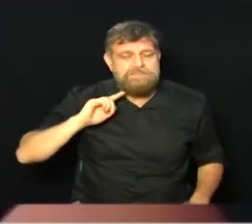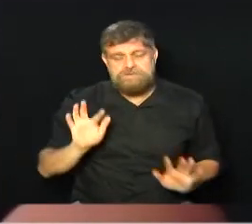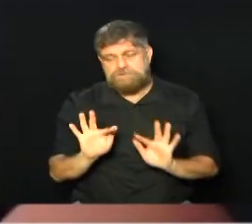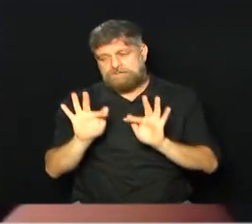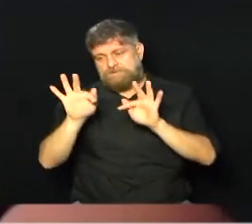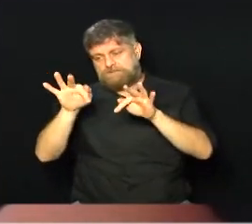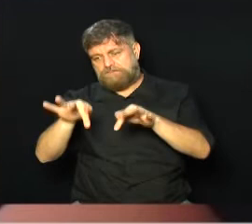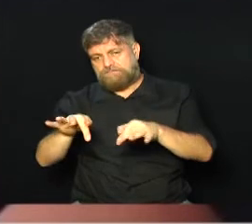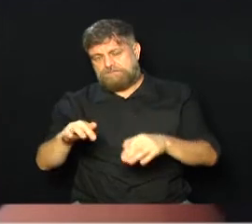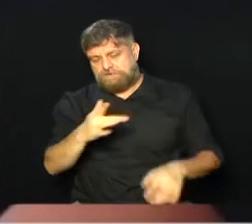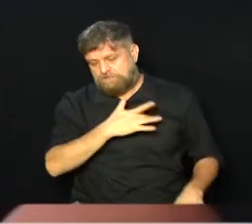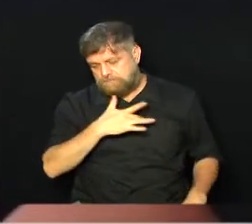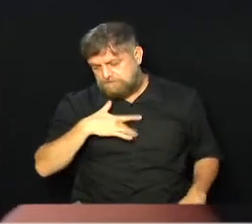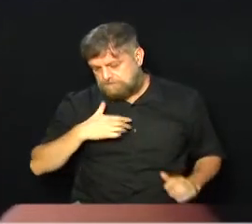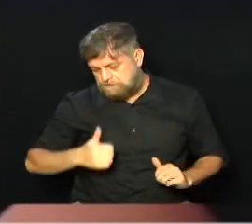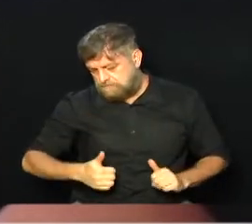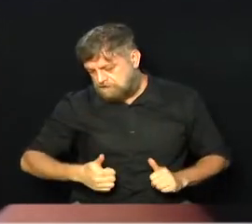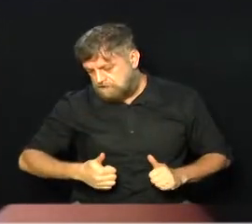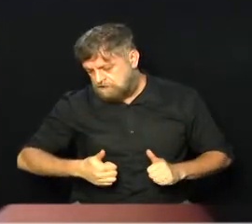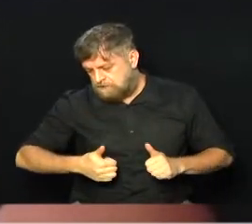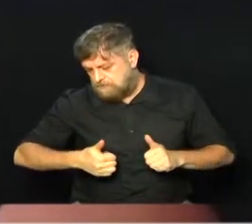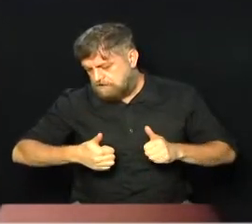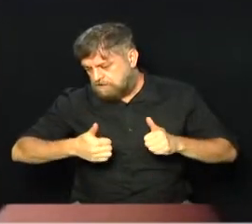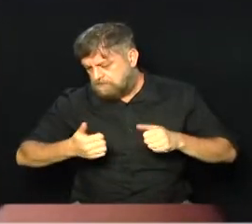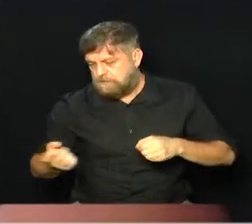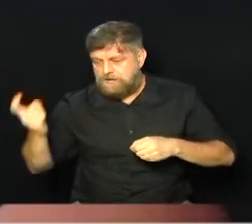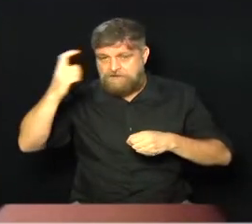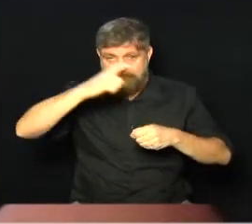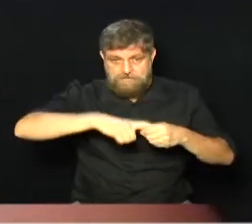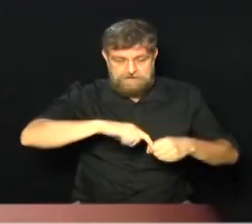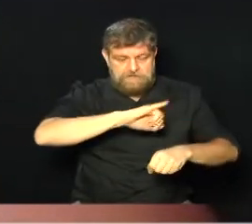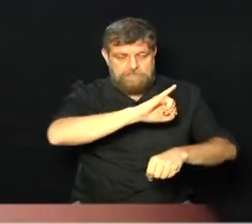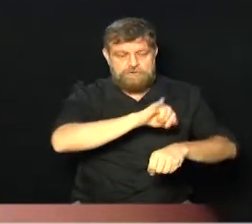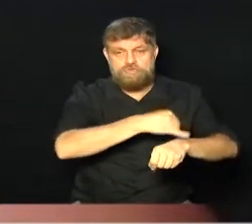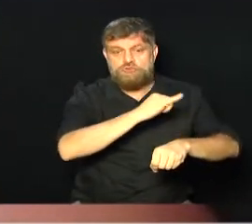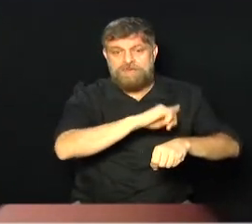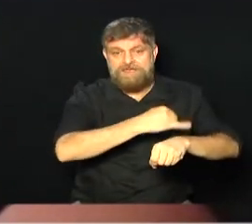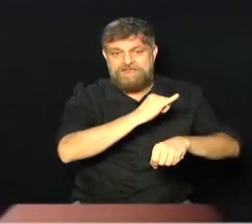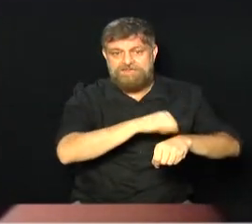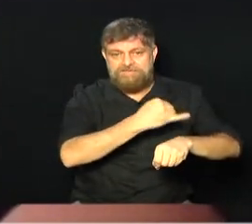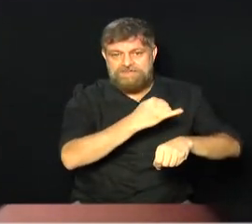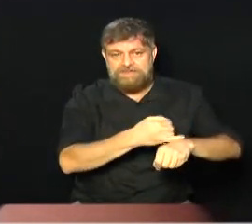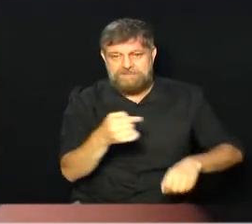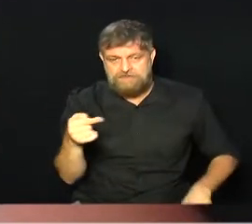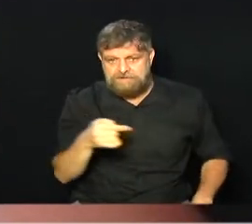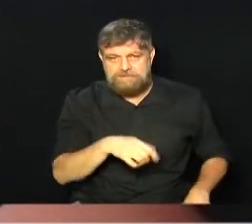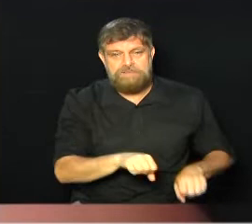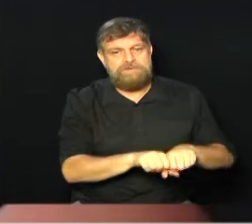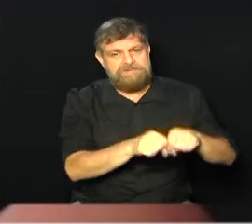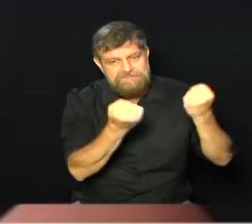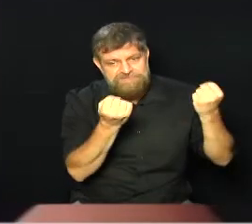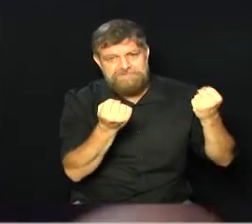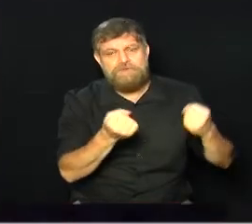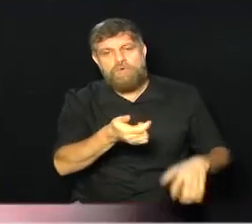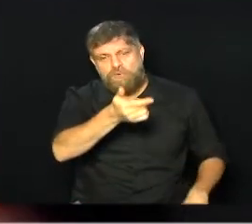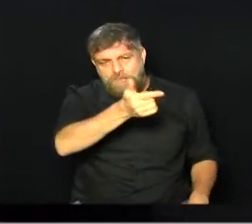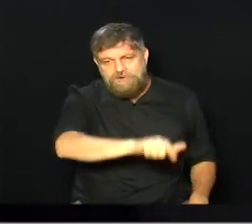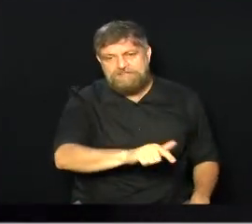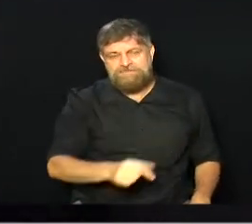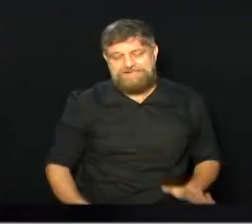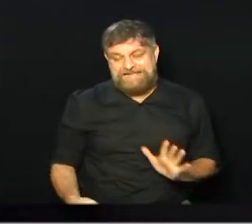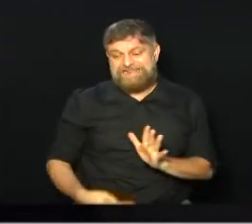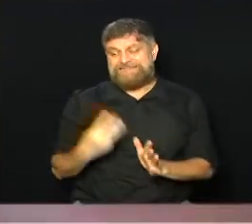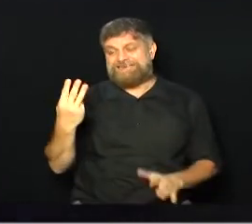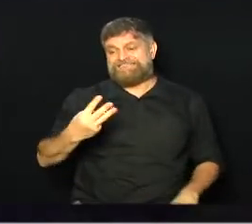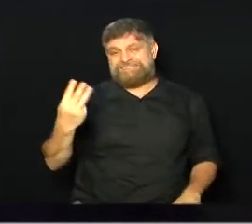da recuperação, eu voltei para o Joinville e rompi o ligamento novamente, pela terceira